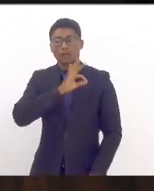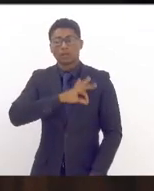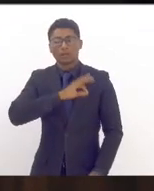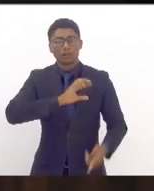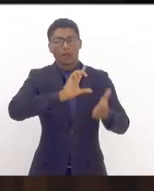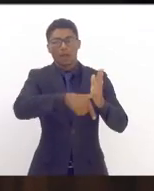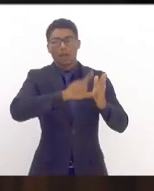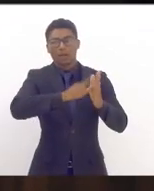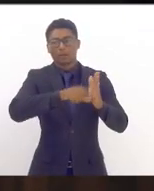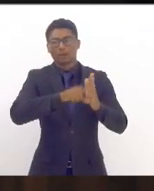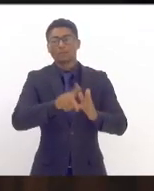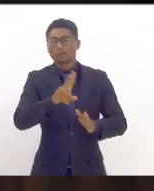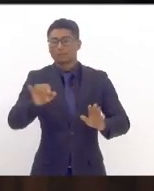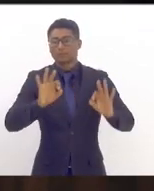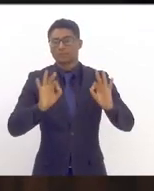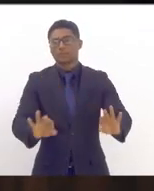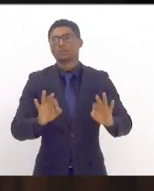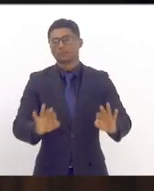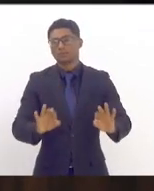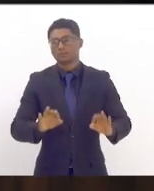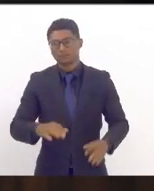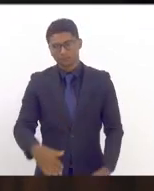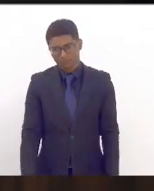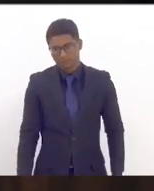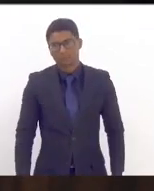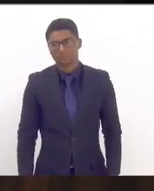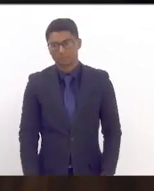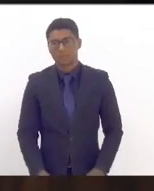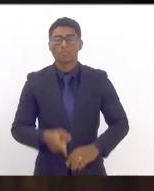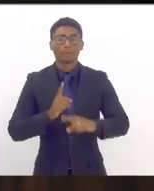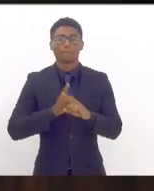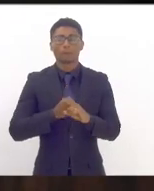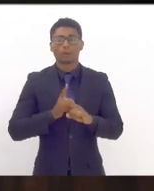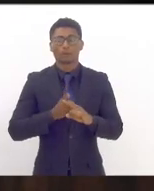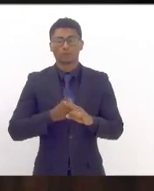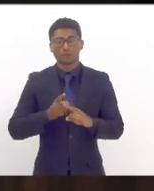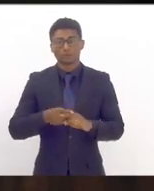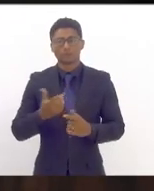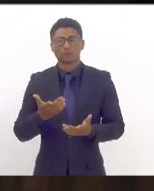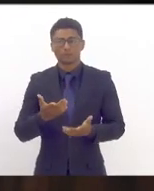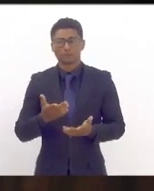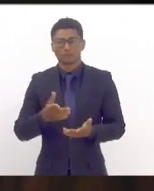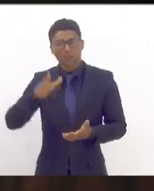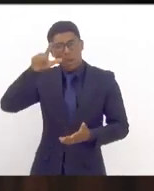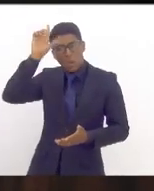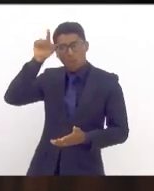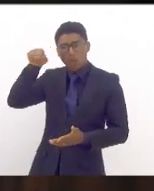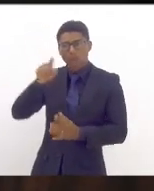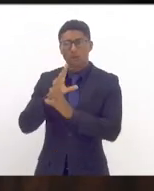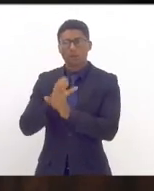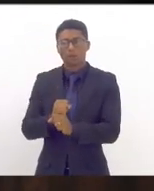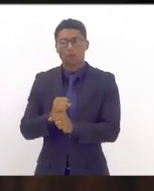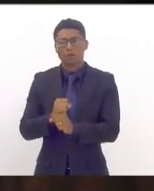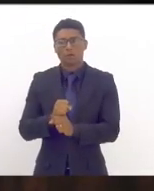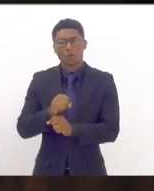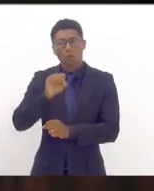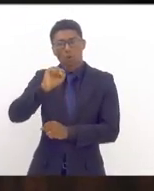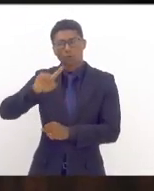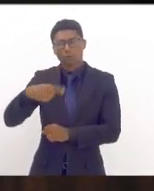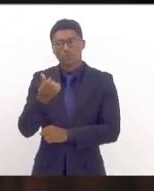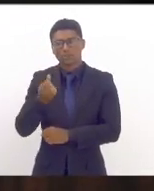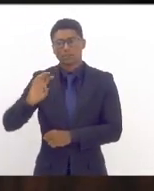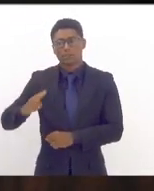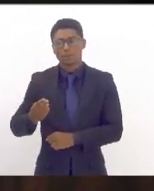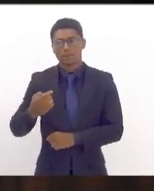10 12 meses é fato porque o Estado o Luiz calculou 8.6 B de perda eu